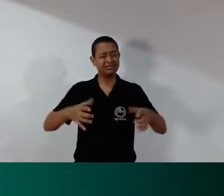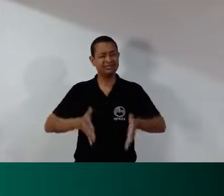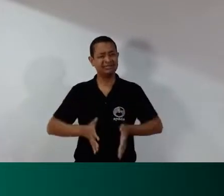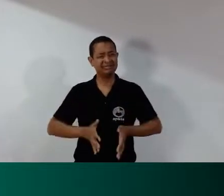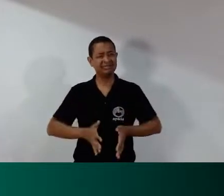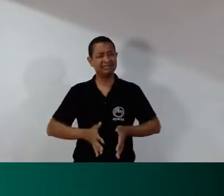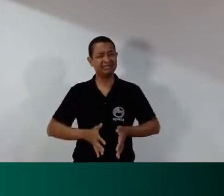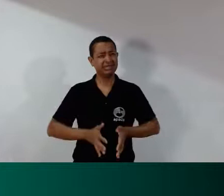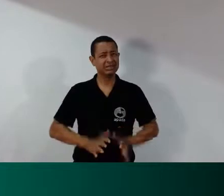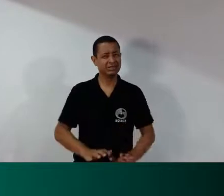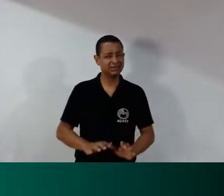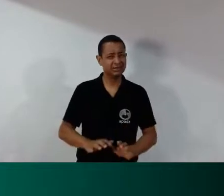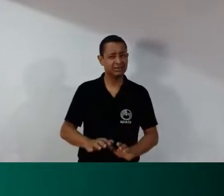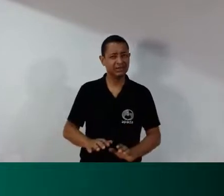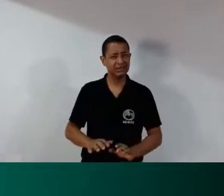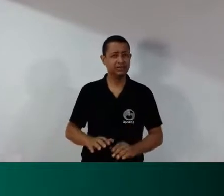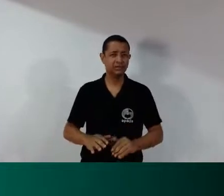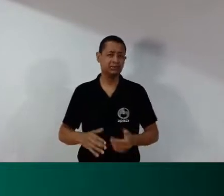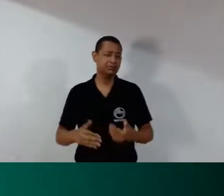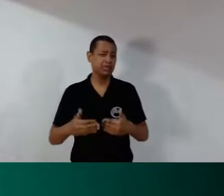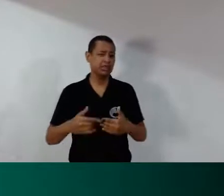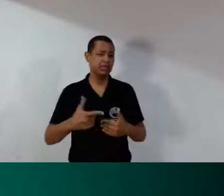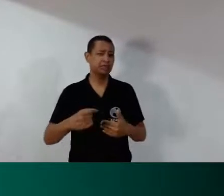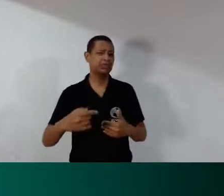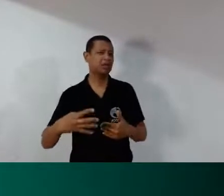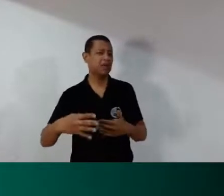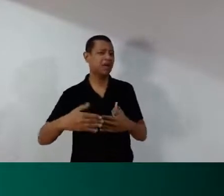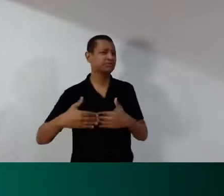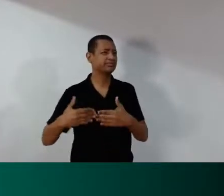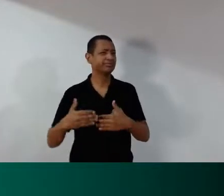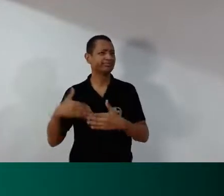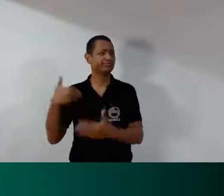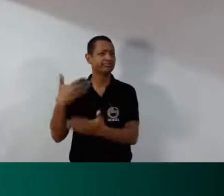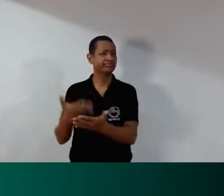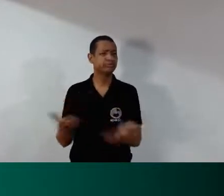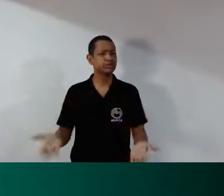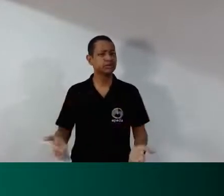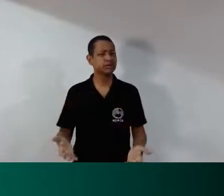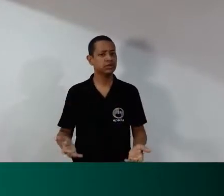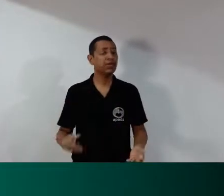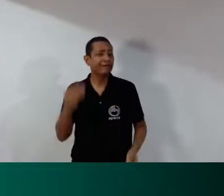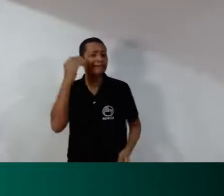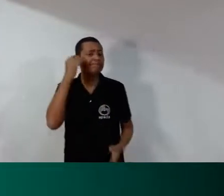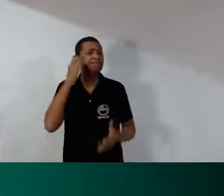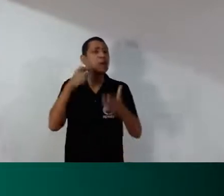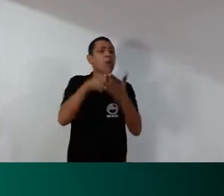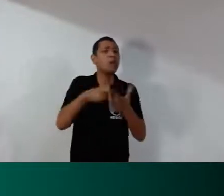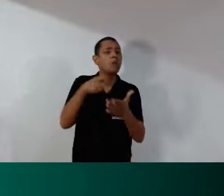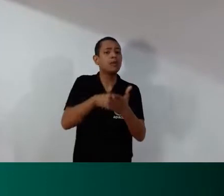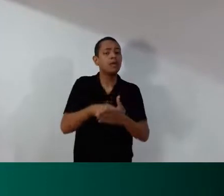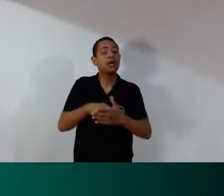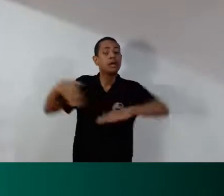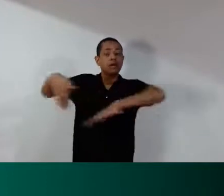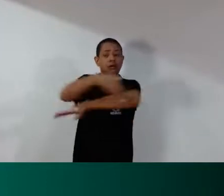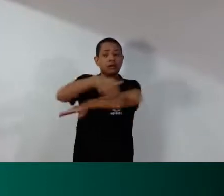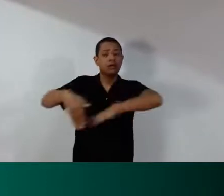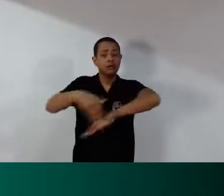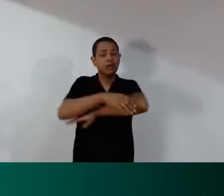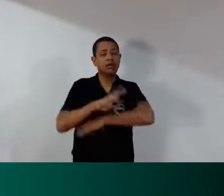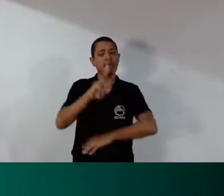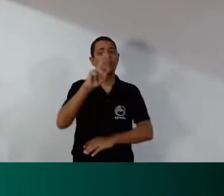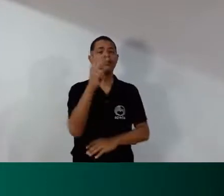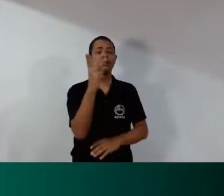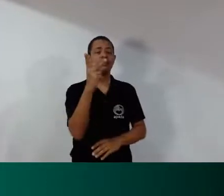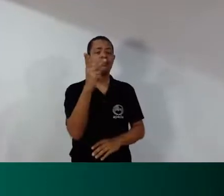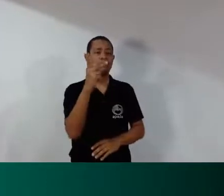fazer uma luta é pelo semáforo da Washington Soares acredita que não tinha ser massa nós Soares né E aí a gente Mili